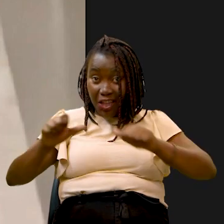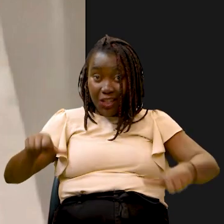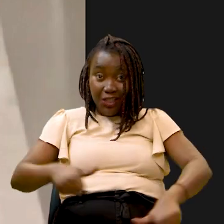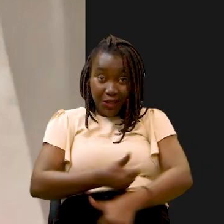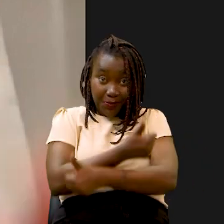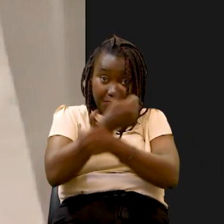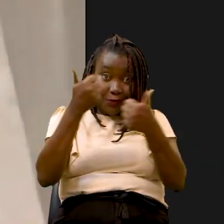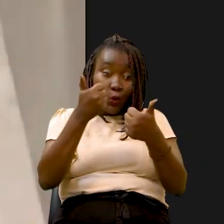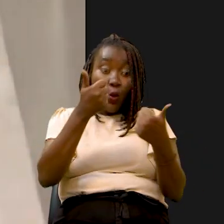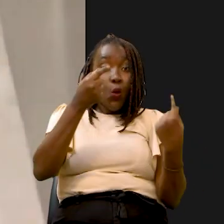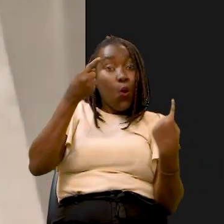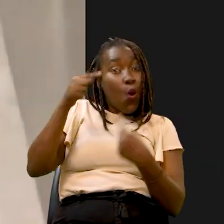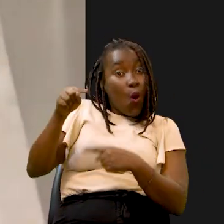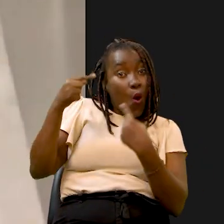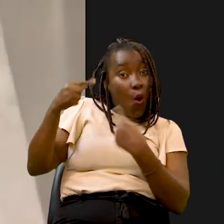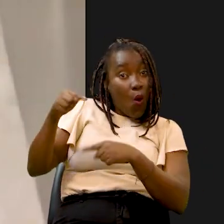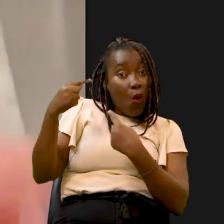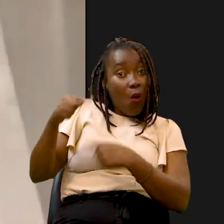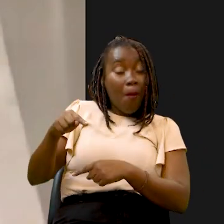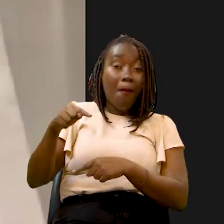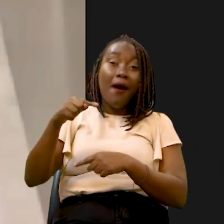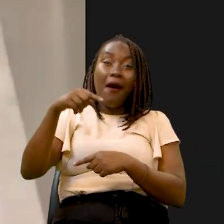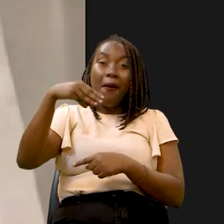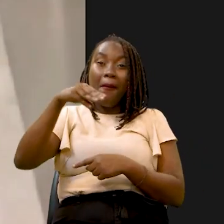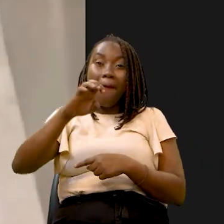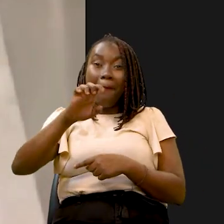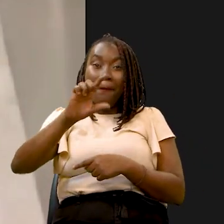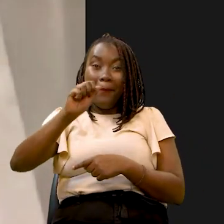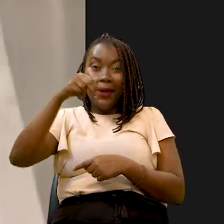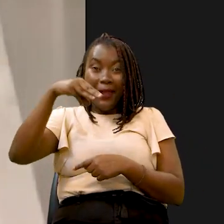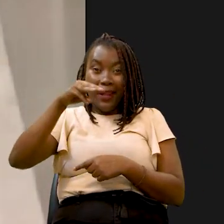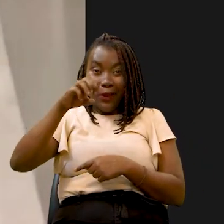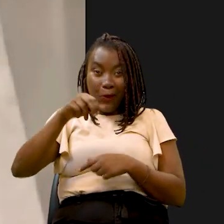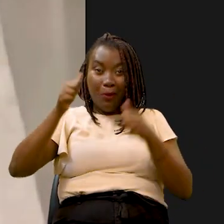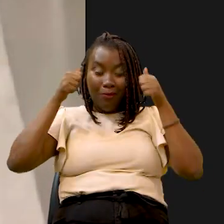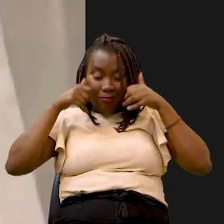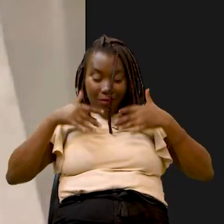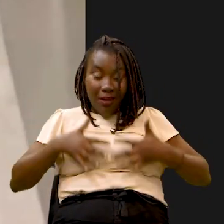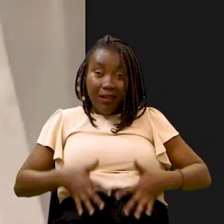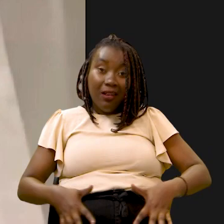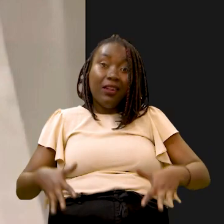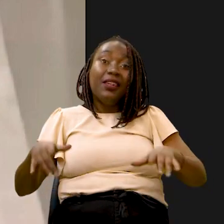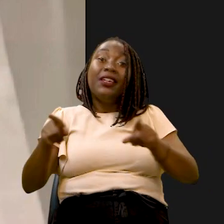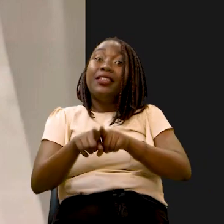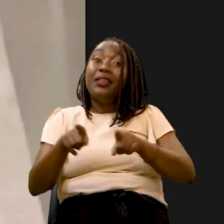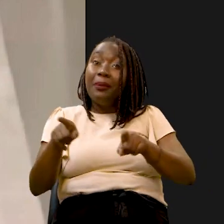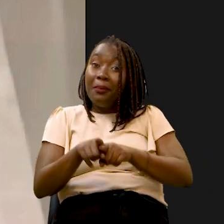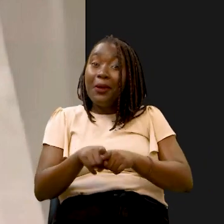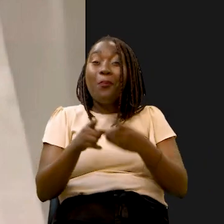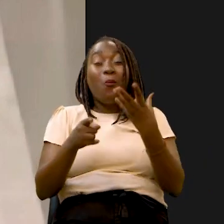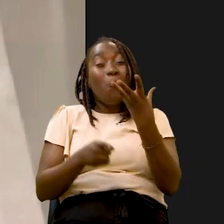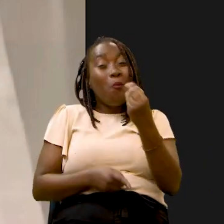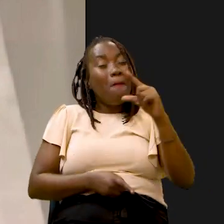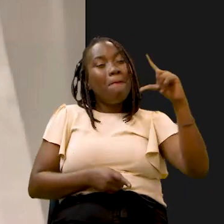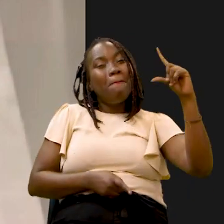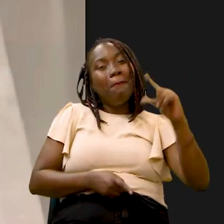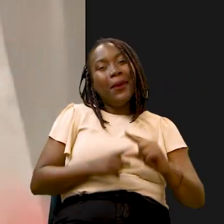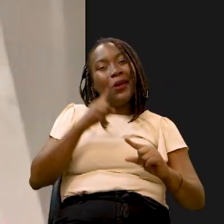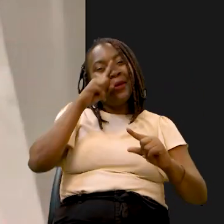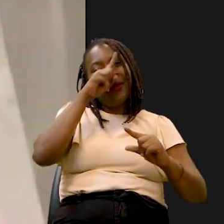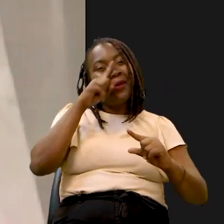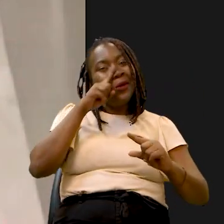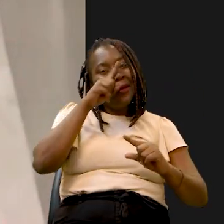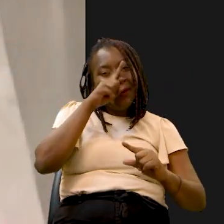de sucesso, de eficácia no combate ao melanoma metastático e também